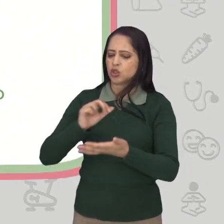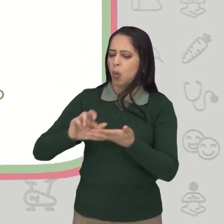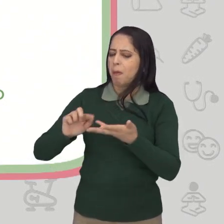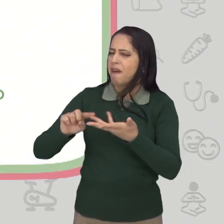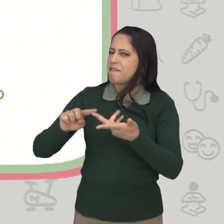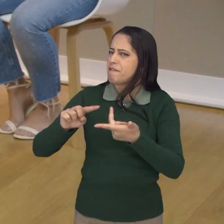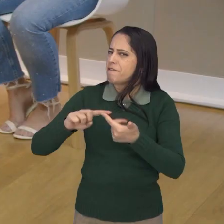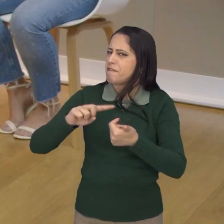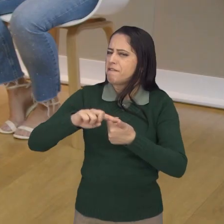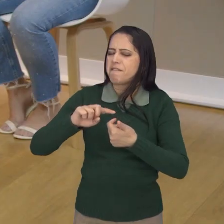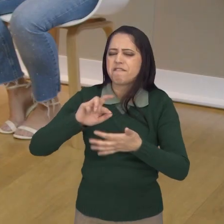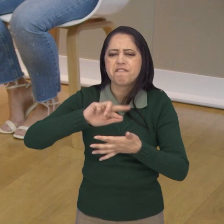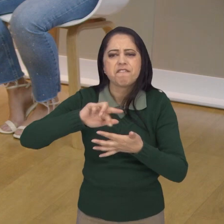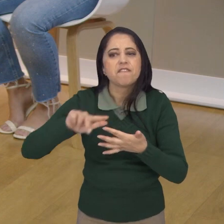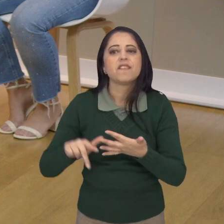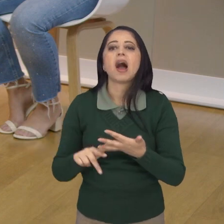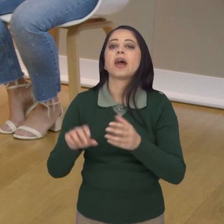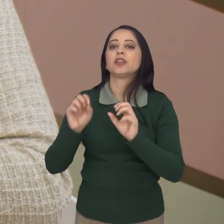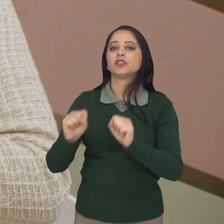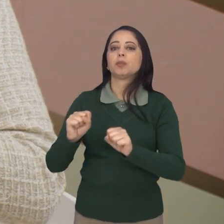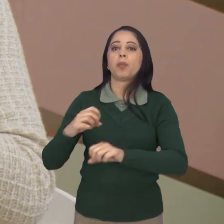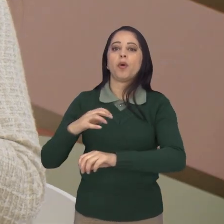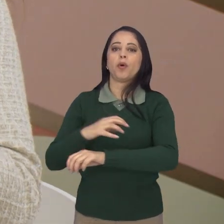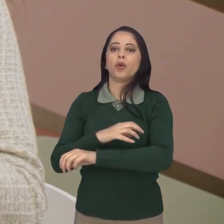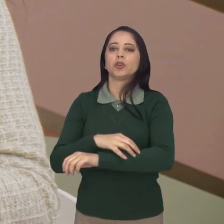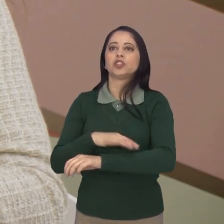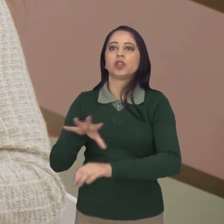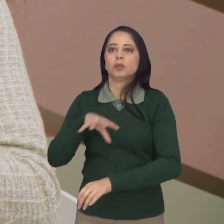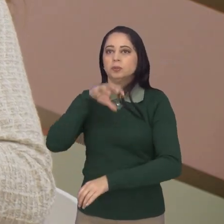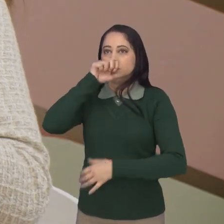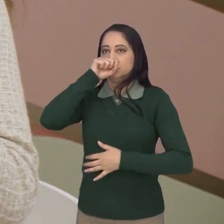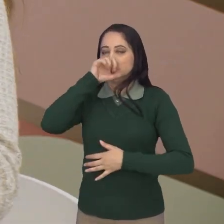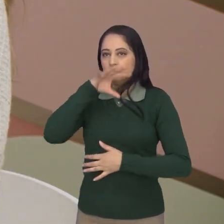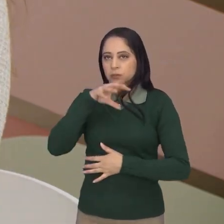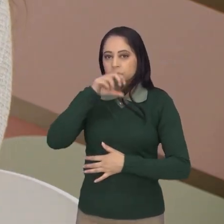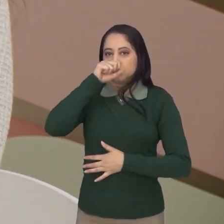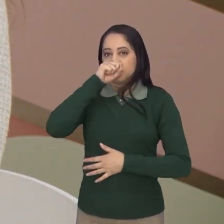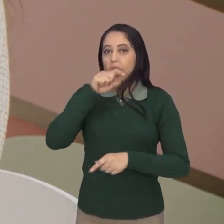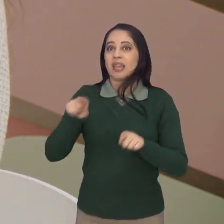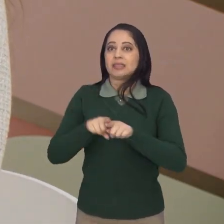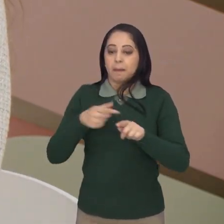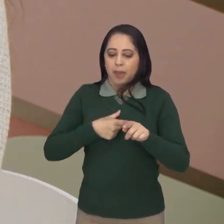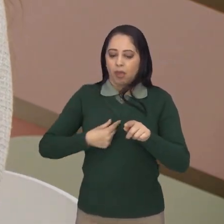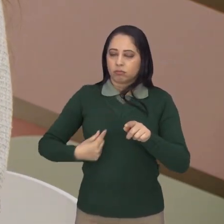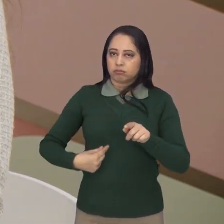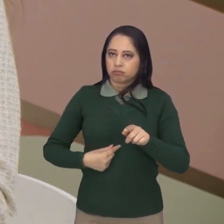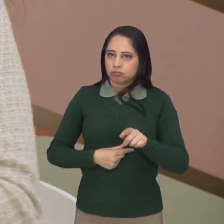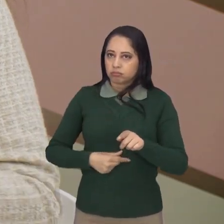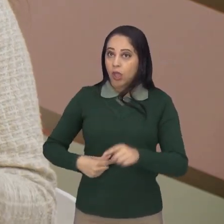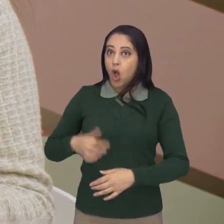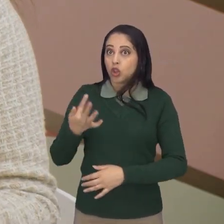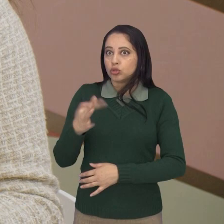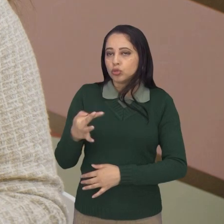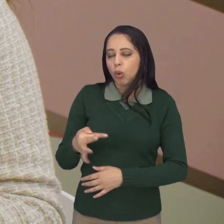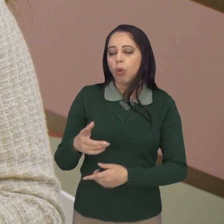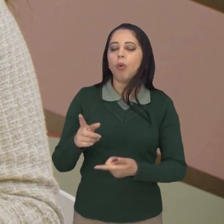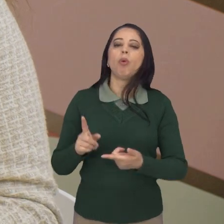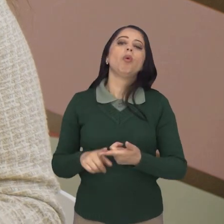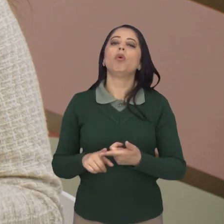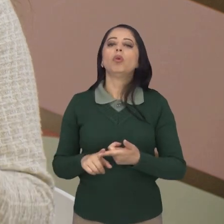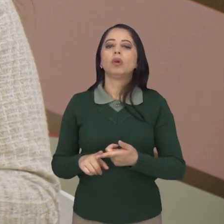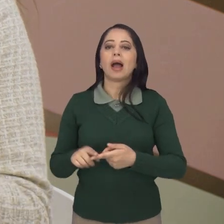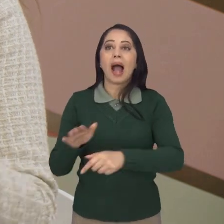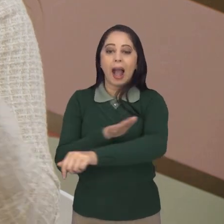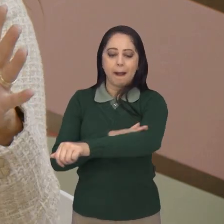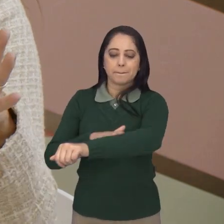né, José? Você pode ter alergia no respiratório, no trato intestinal, que é o mais comum, gástrico. Então